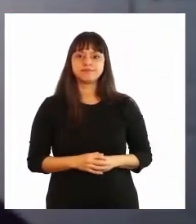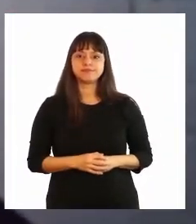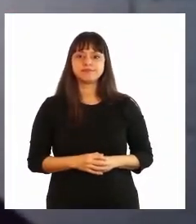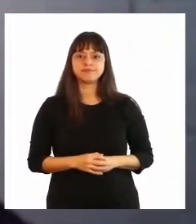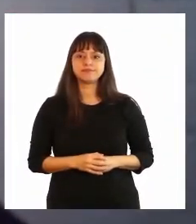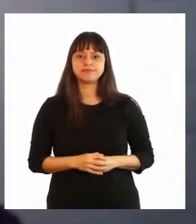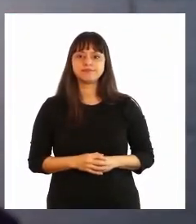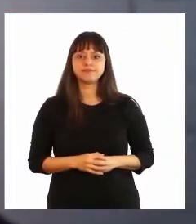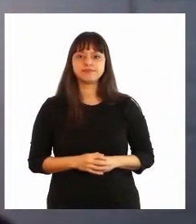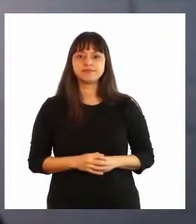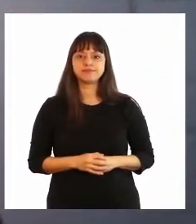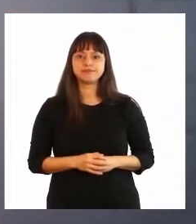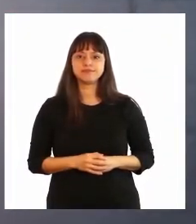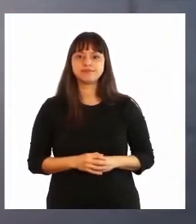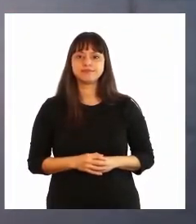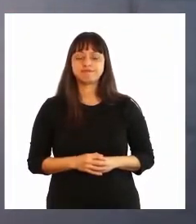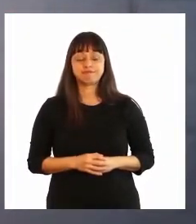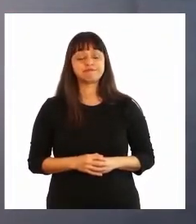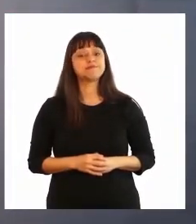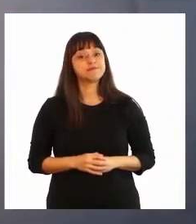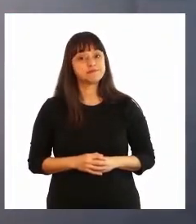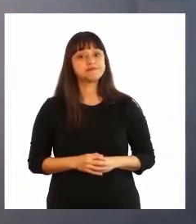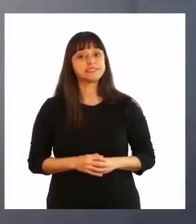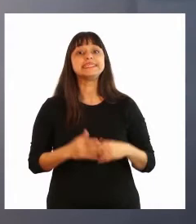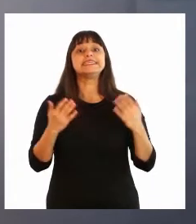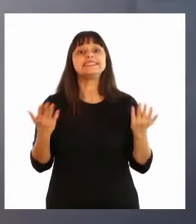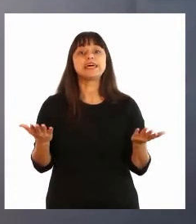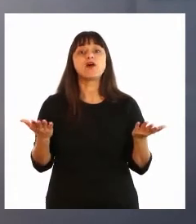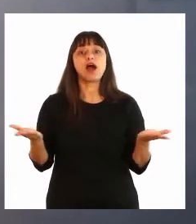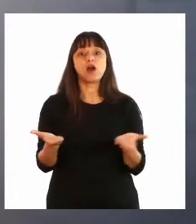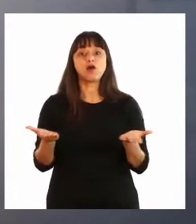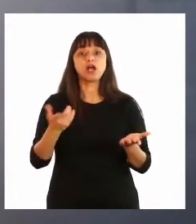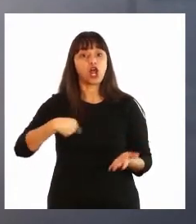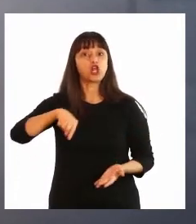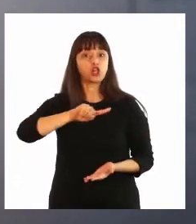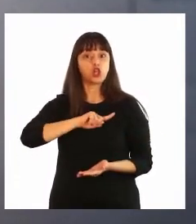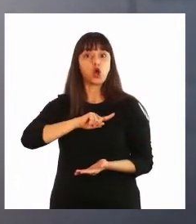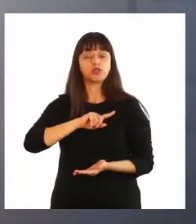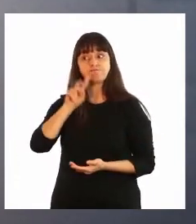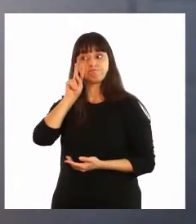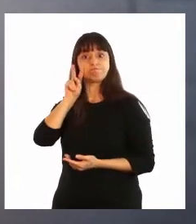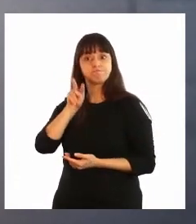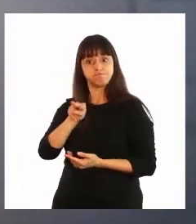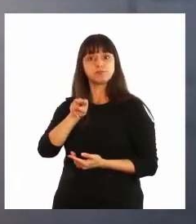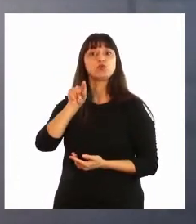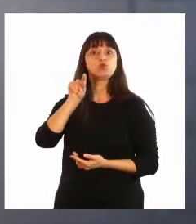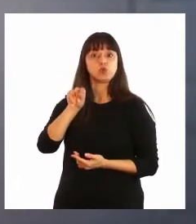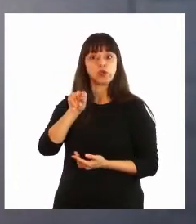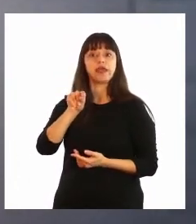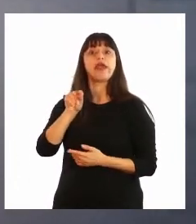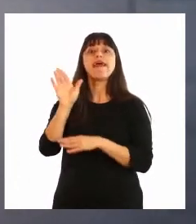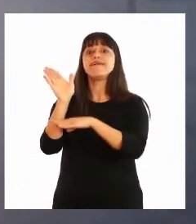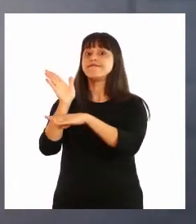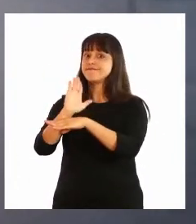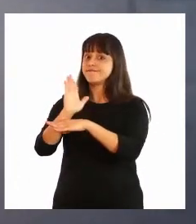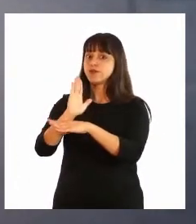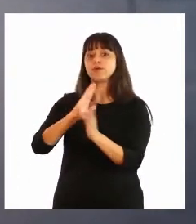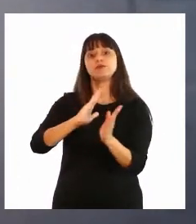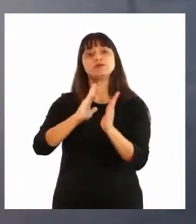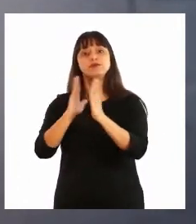Bom, então a gente conheceu um pouco das relações que Elizabeth Zuccolotto e